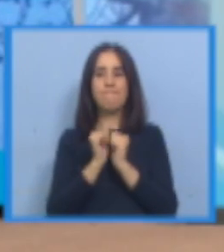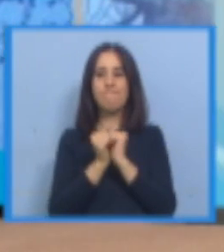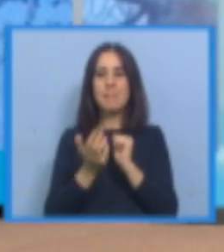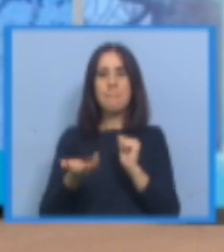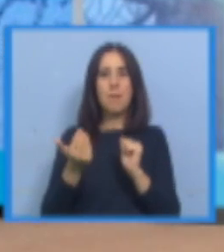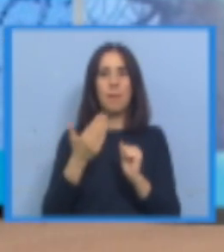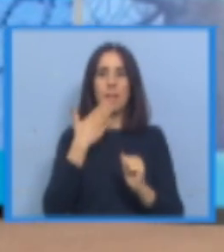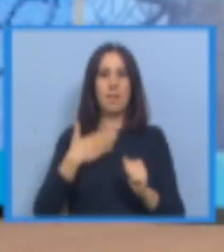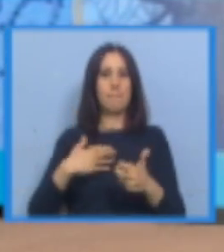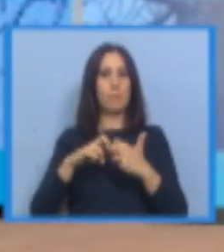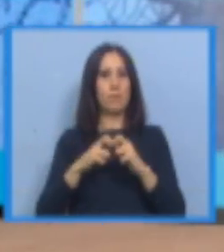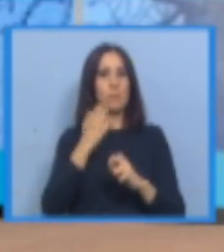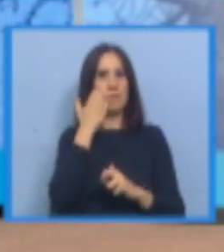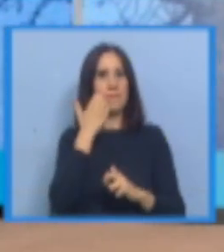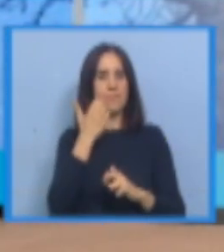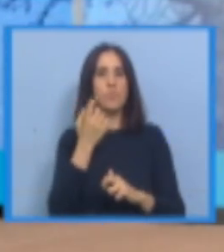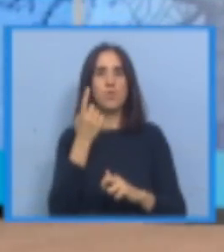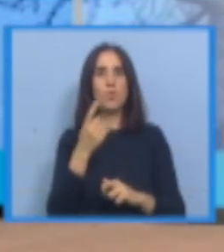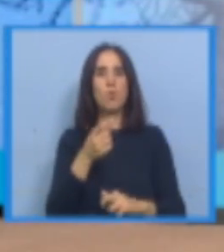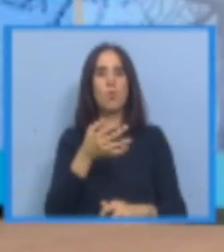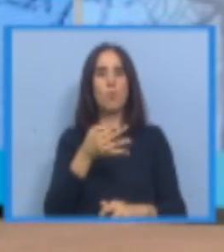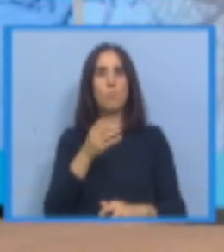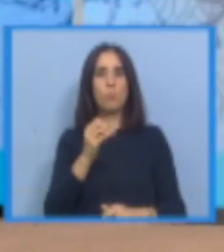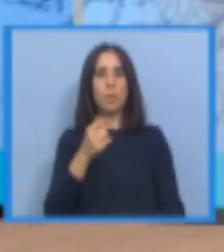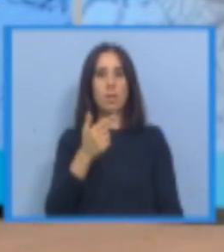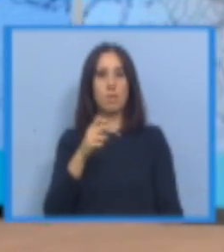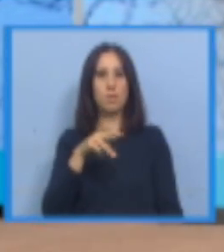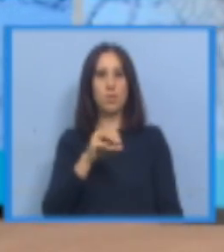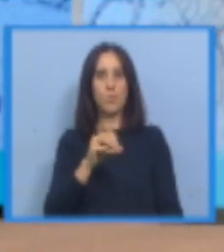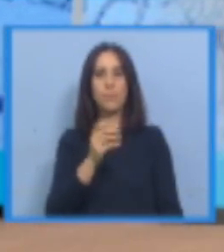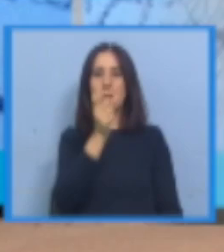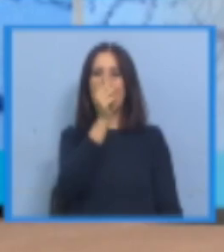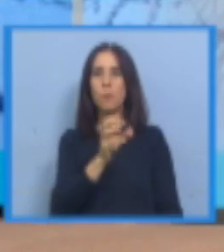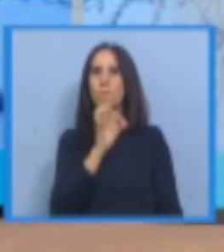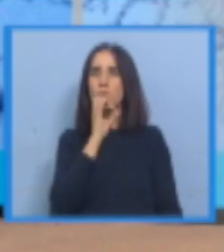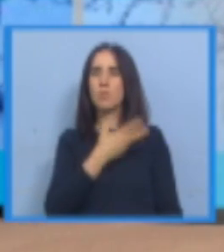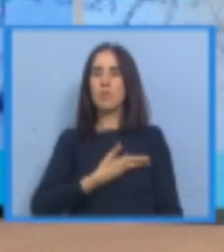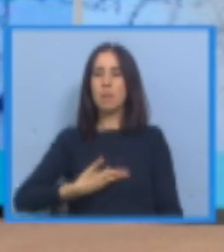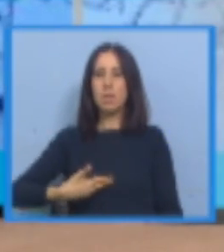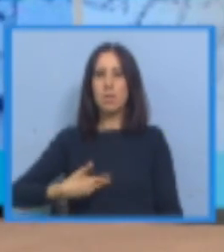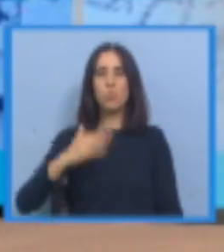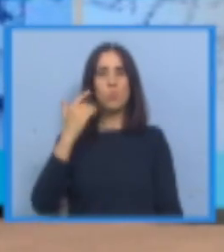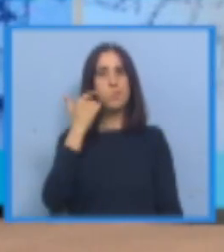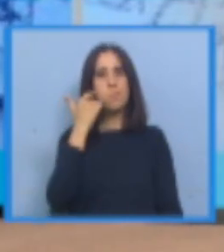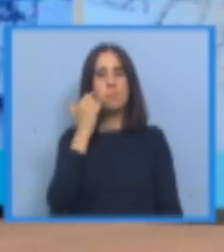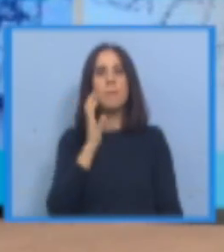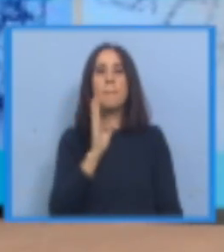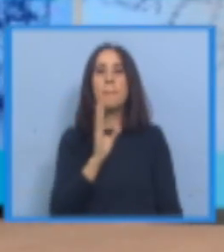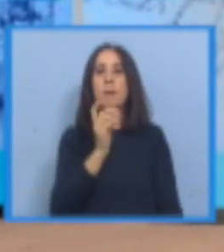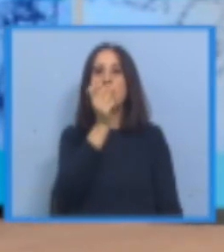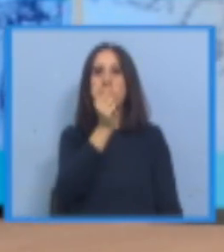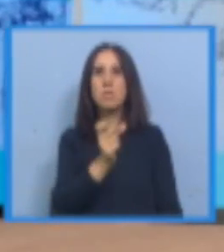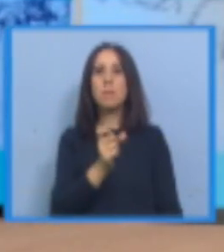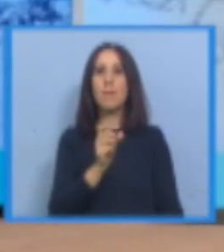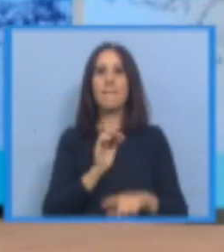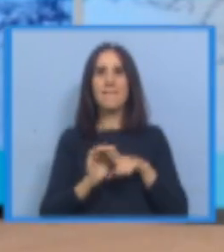documental causa-nos graves problemas. À exceção de Potâmio, que é o bispo mais antigo de que temos notícia, mas também, com